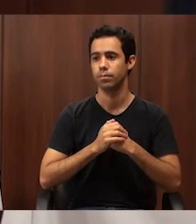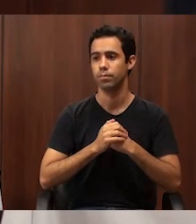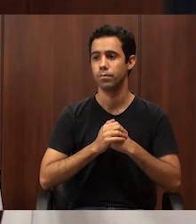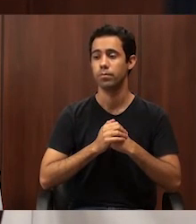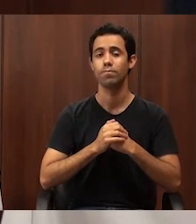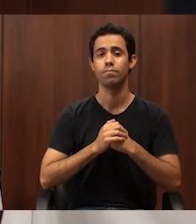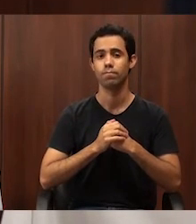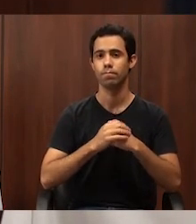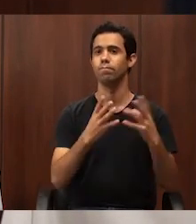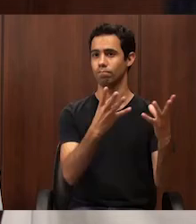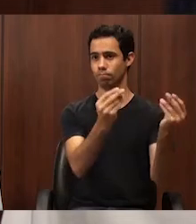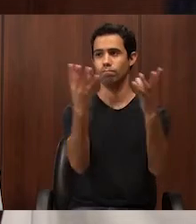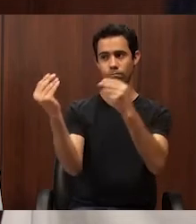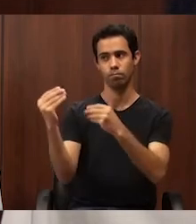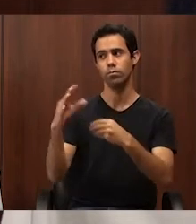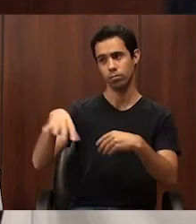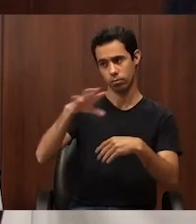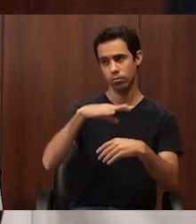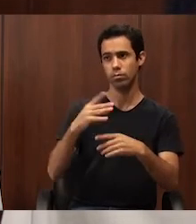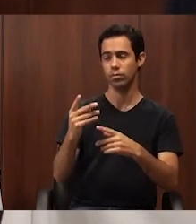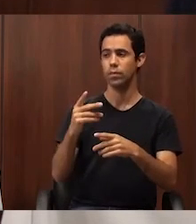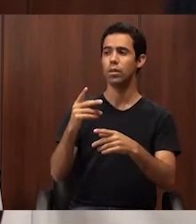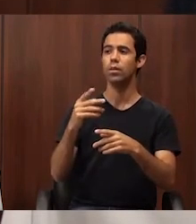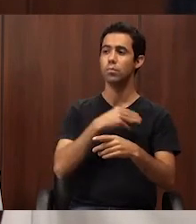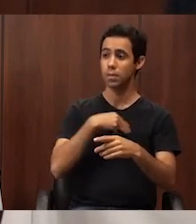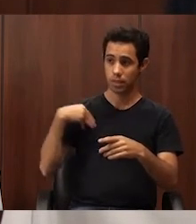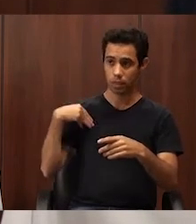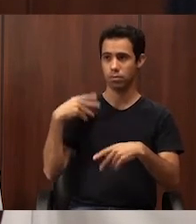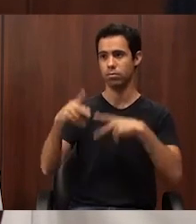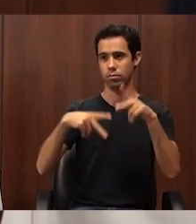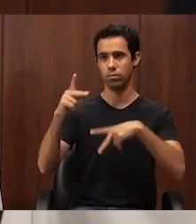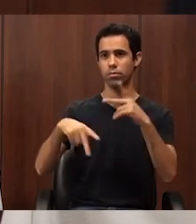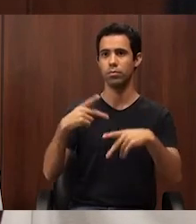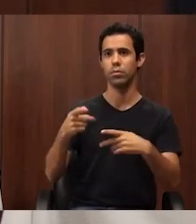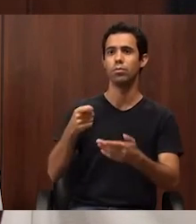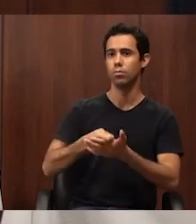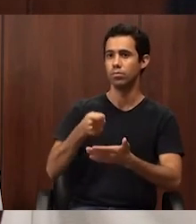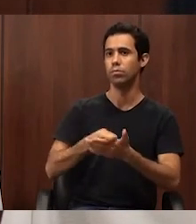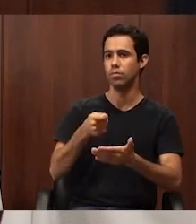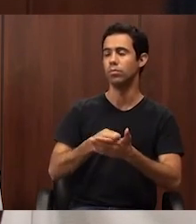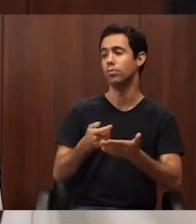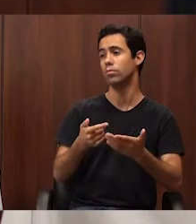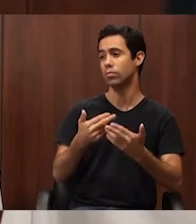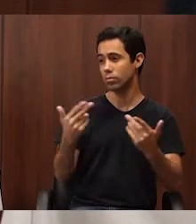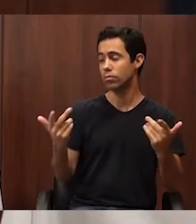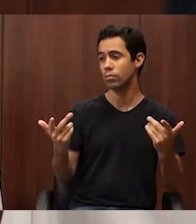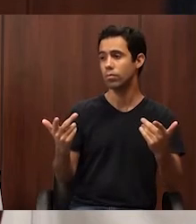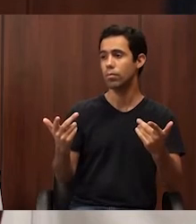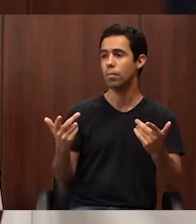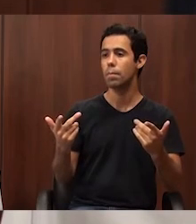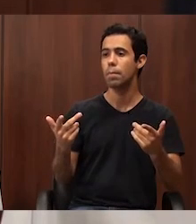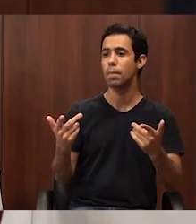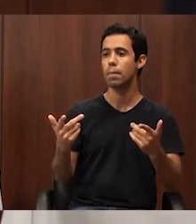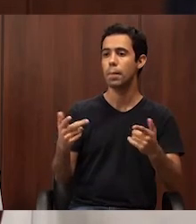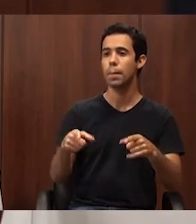muitas vezes o Ministério Público termina sendo, talvez, liberando o Estado da sua obrigação. Aí é uma questão